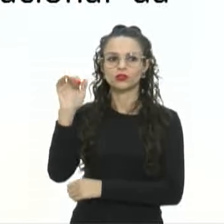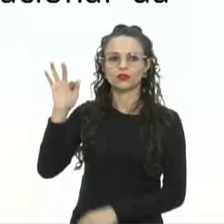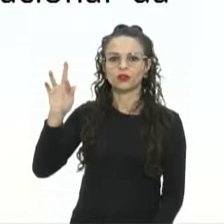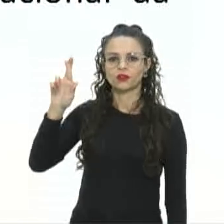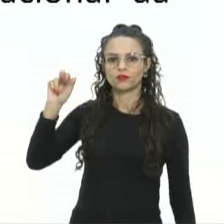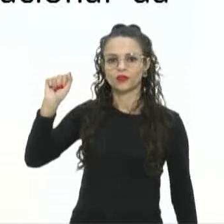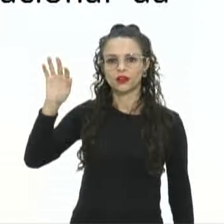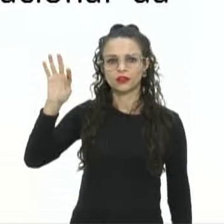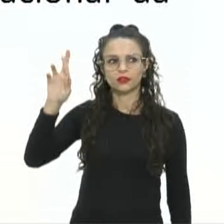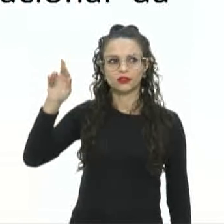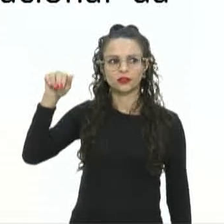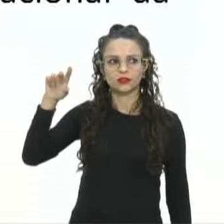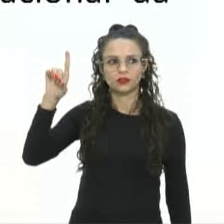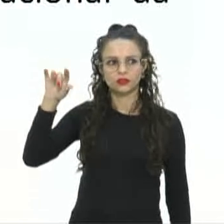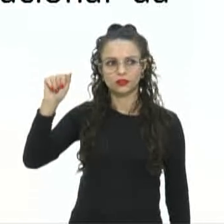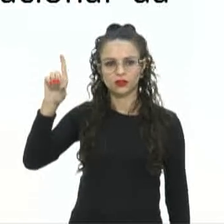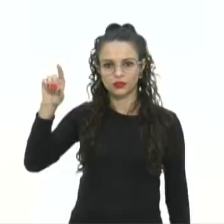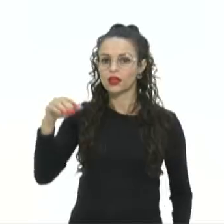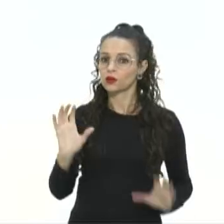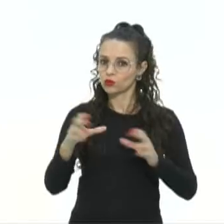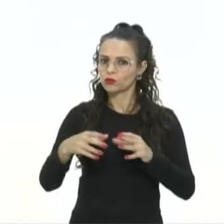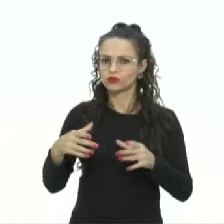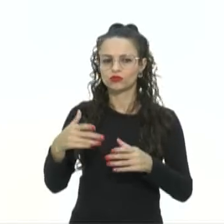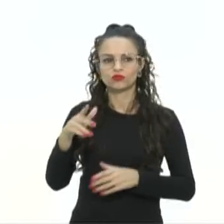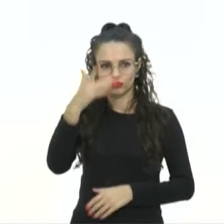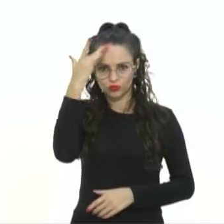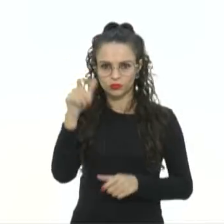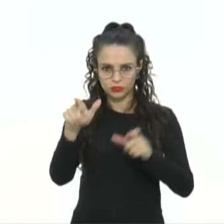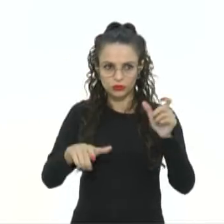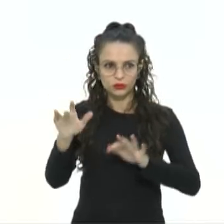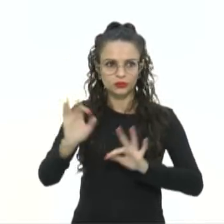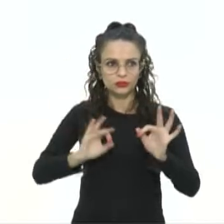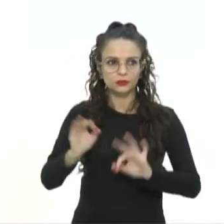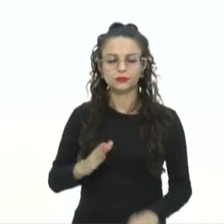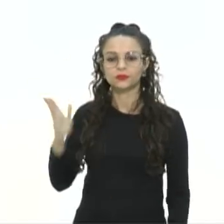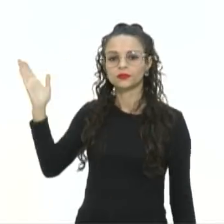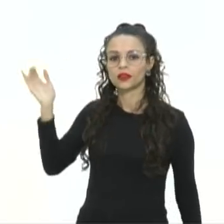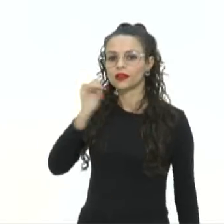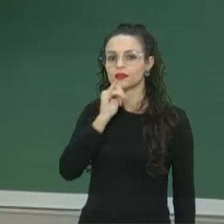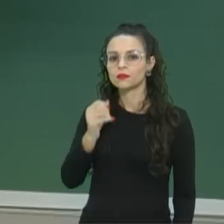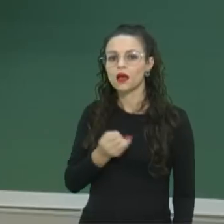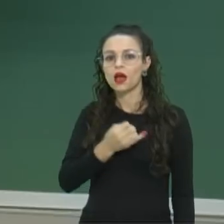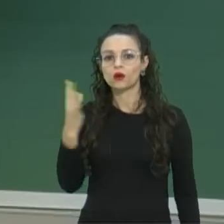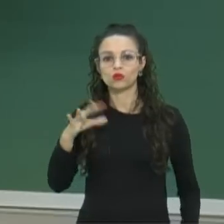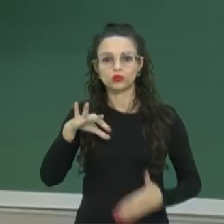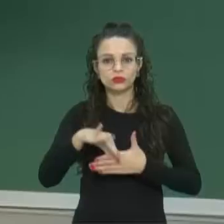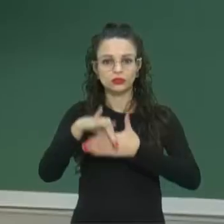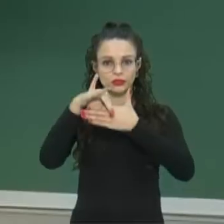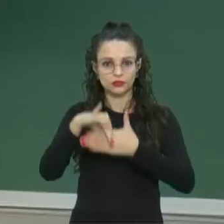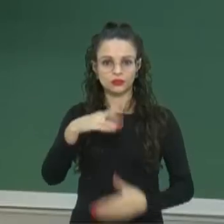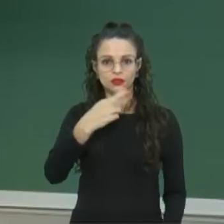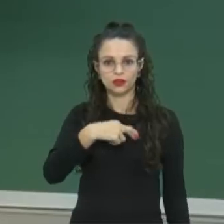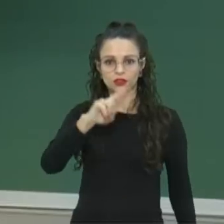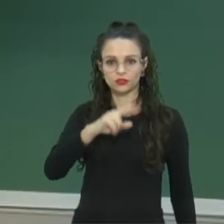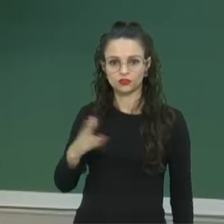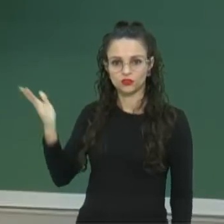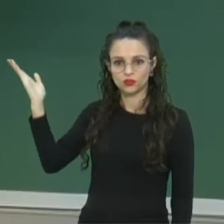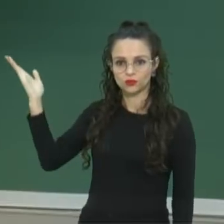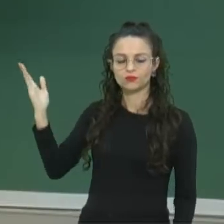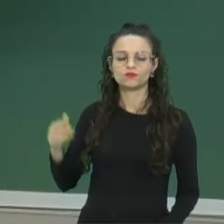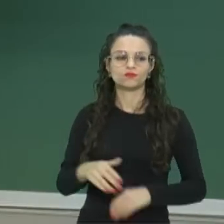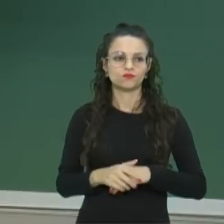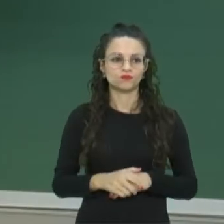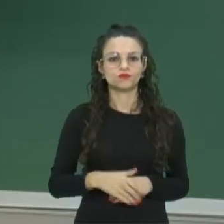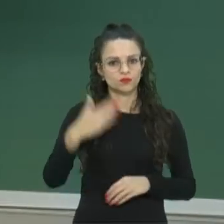grupo de pessoas que se organiza. Tá? Então, aqui nós temos um exemplo de alguns líderes religiosos que também